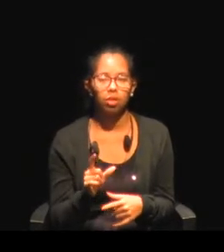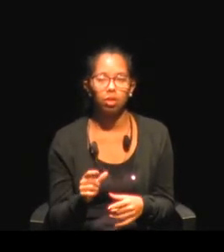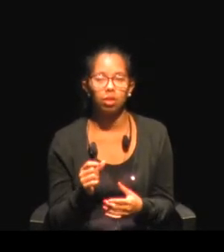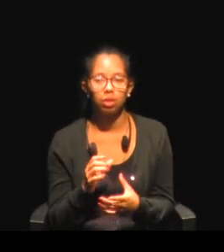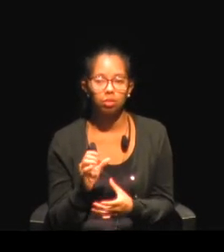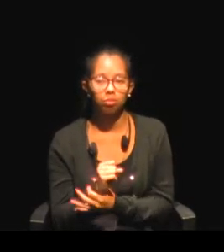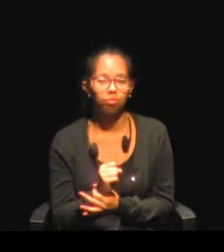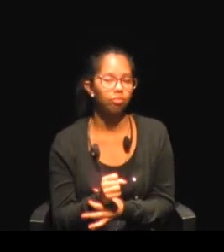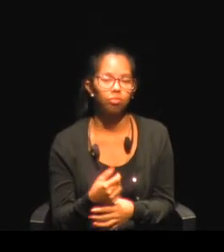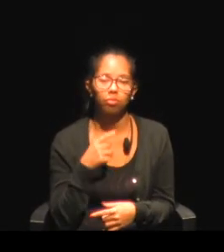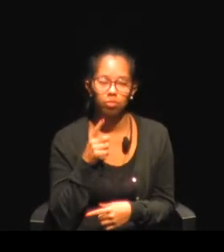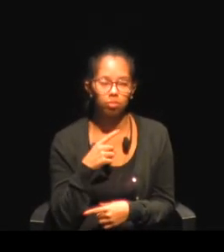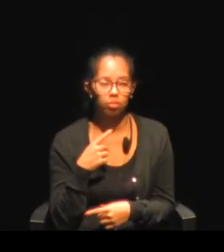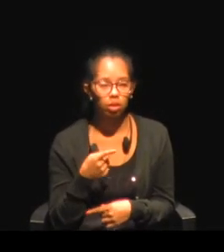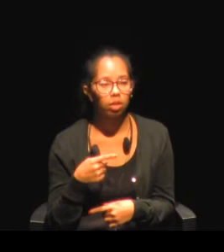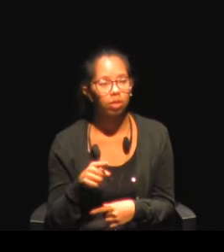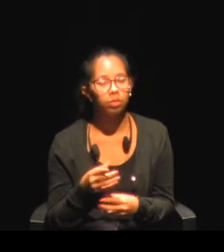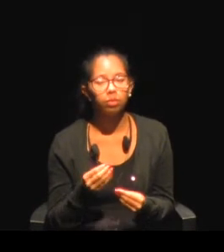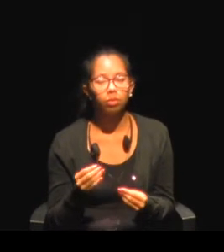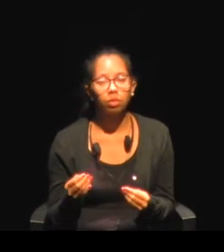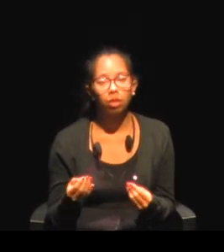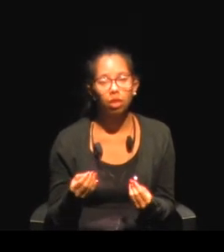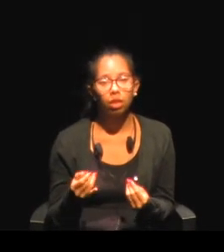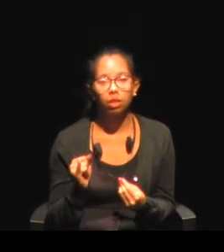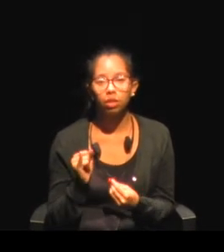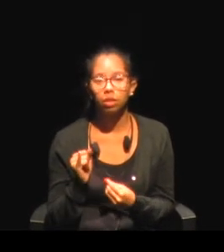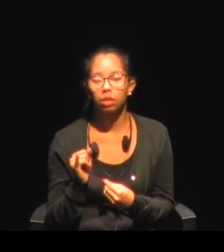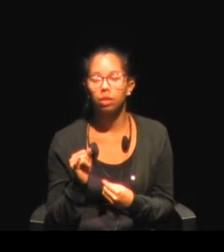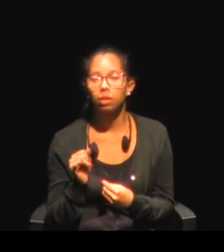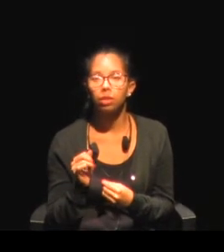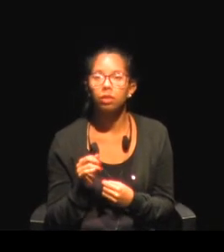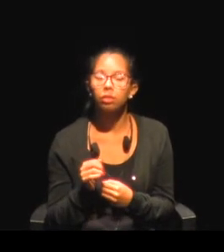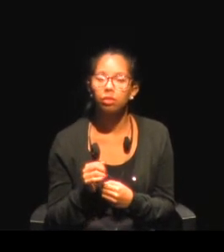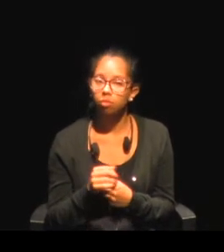incontrolável. E a gente tem como resultado uma cidade sem muitas referências, sem muitos